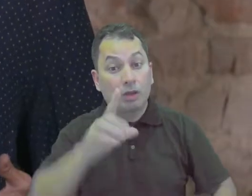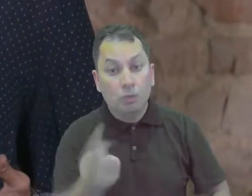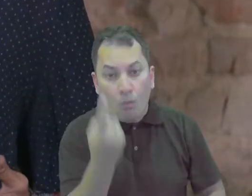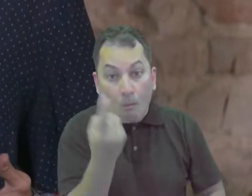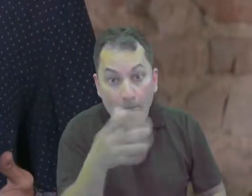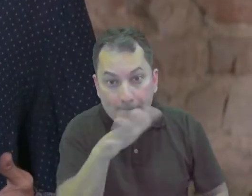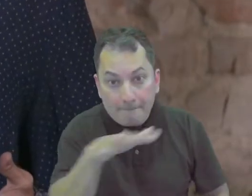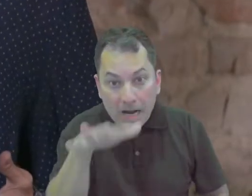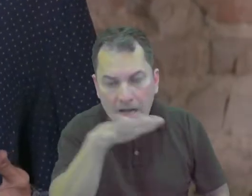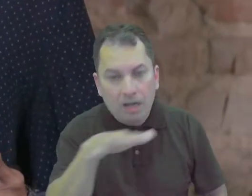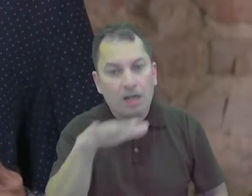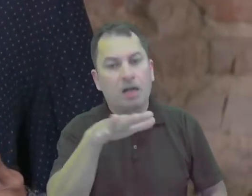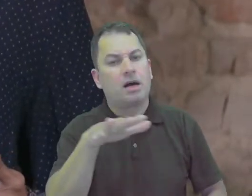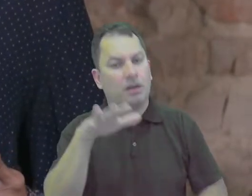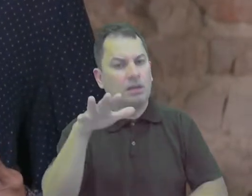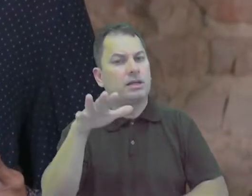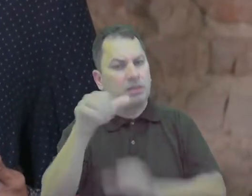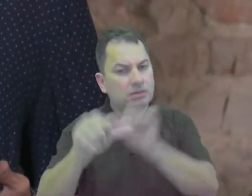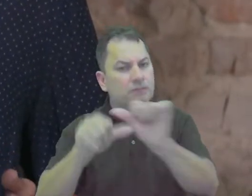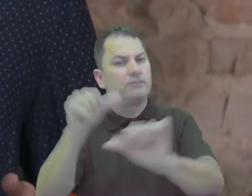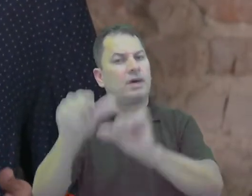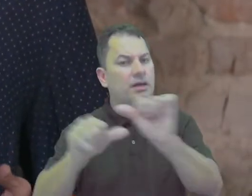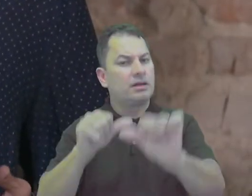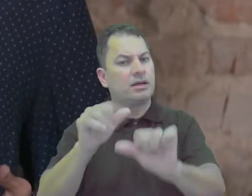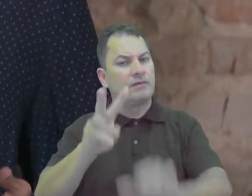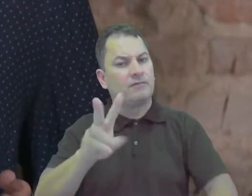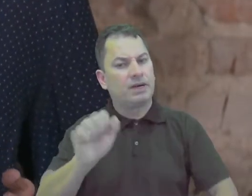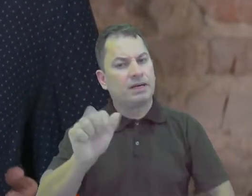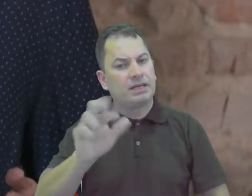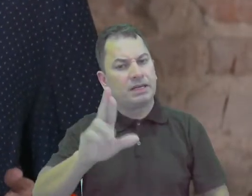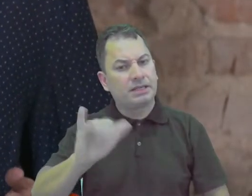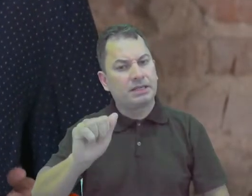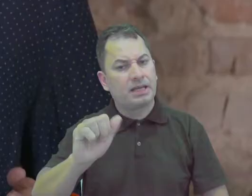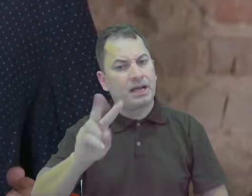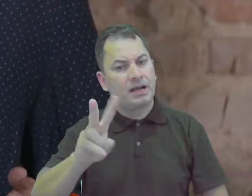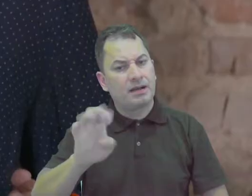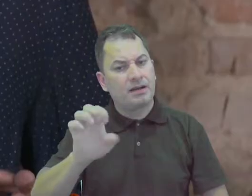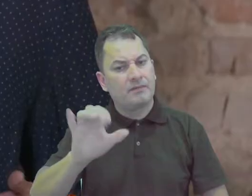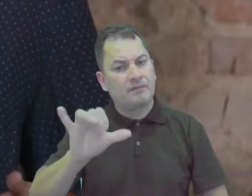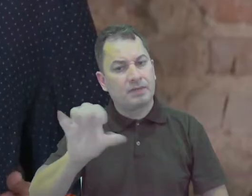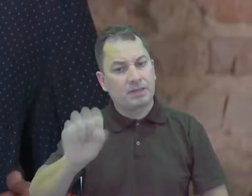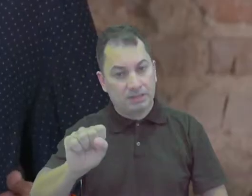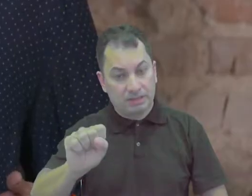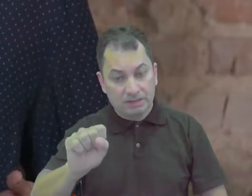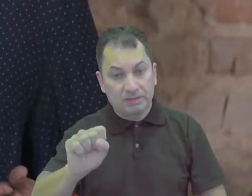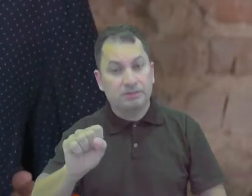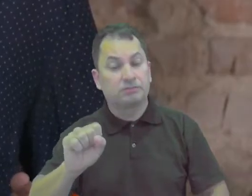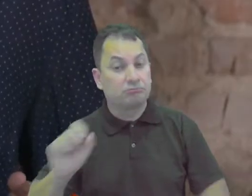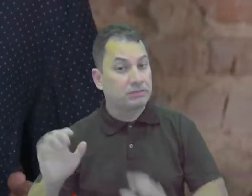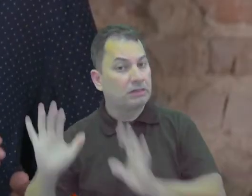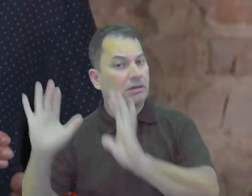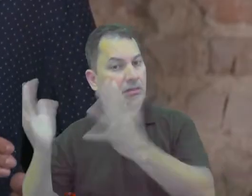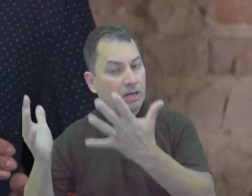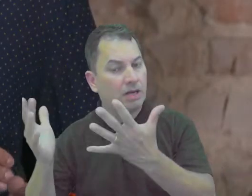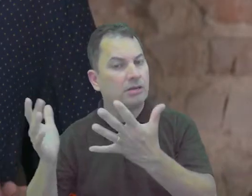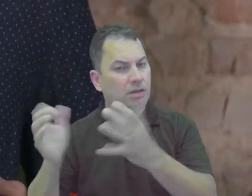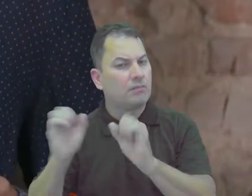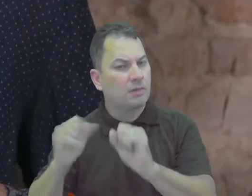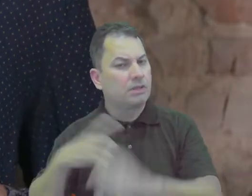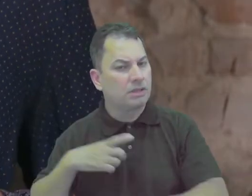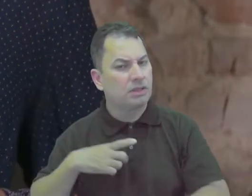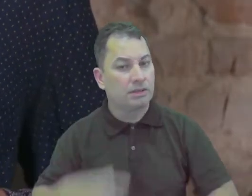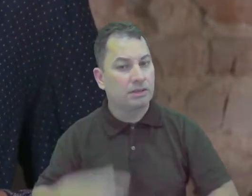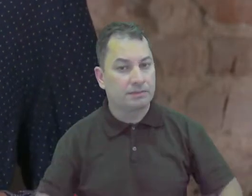de variável, né, de indicador, né, que são as variáveis que a gente está colocando aqui, que são as variáveis climáticas, a gente pode